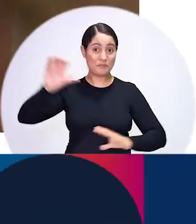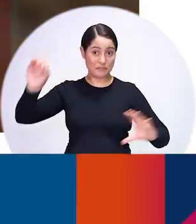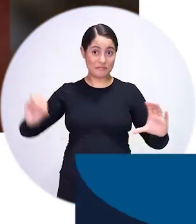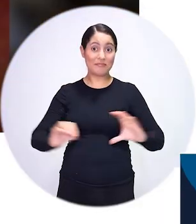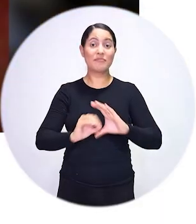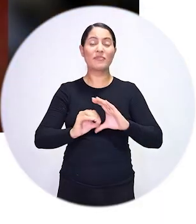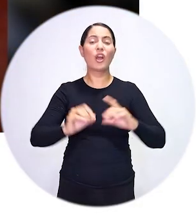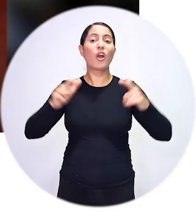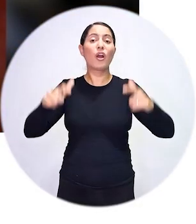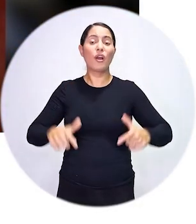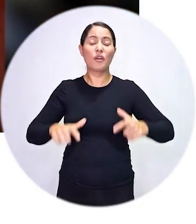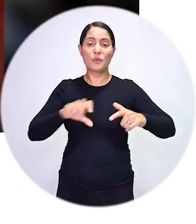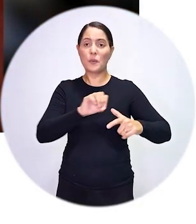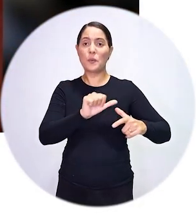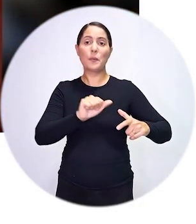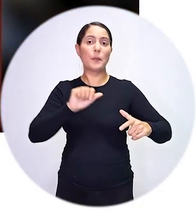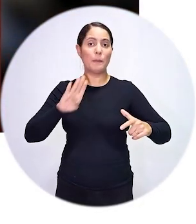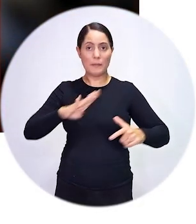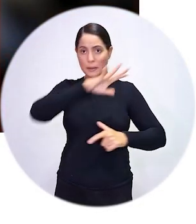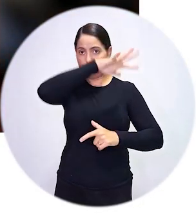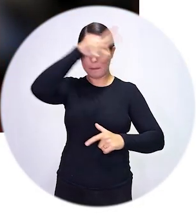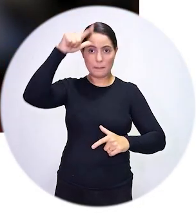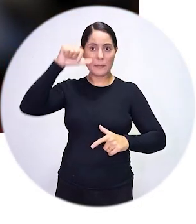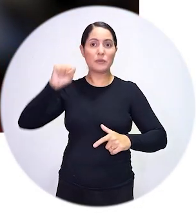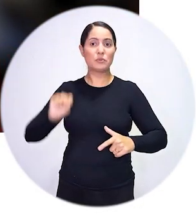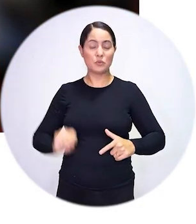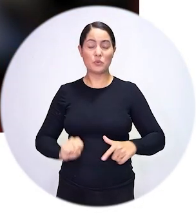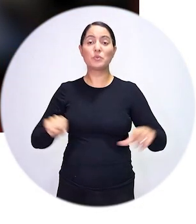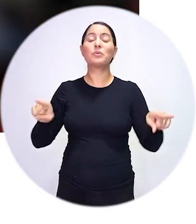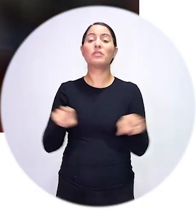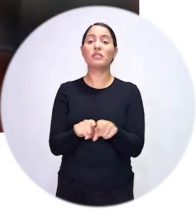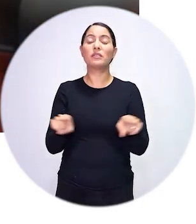etapas Centro-Oeste, que aconteceu na